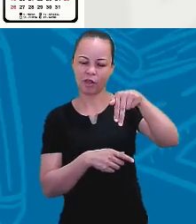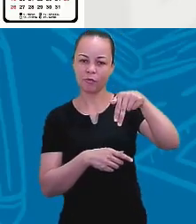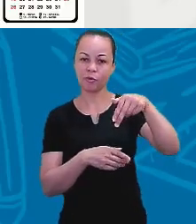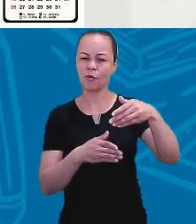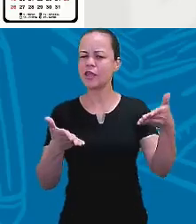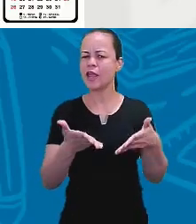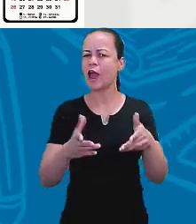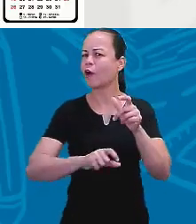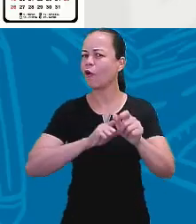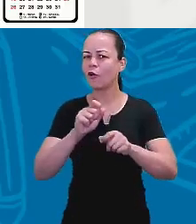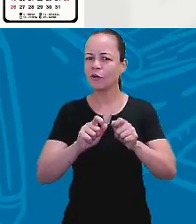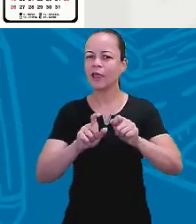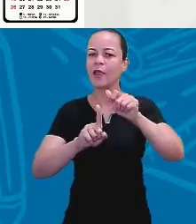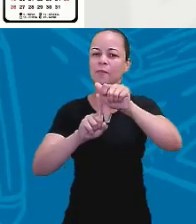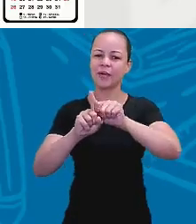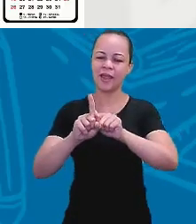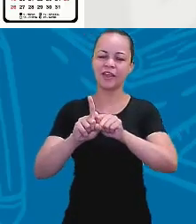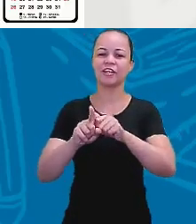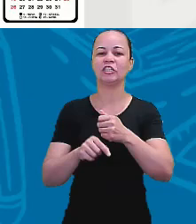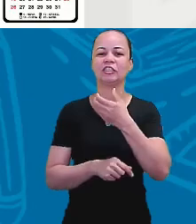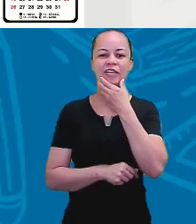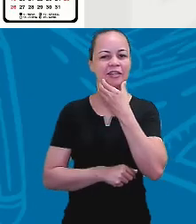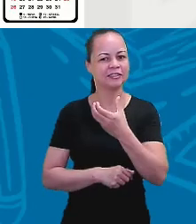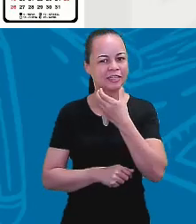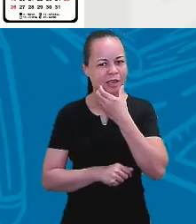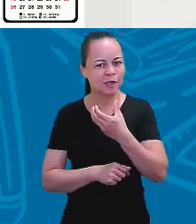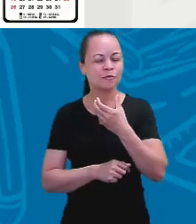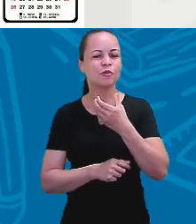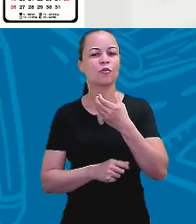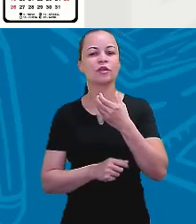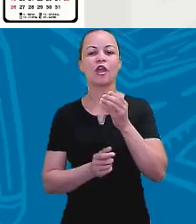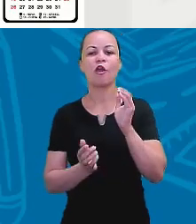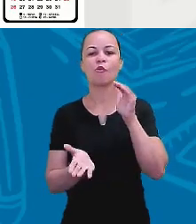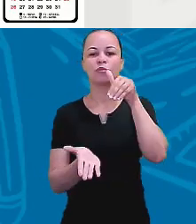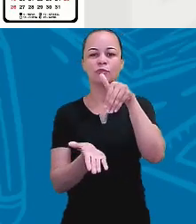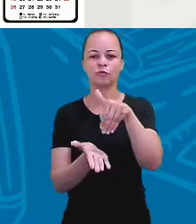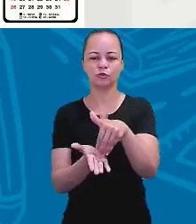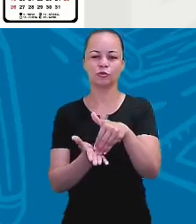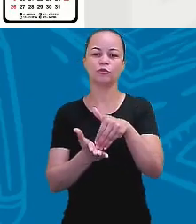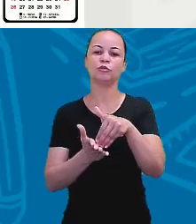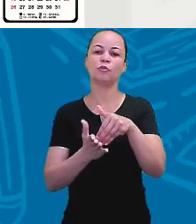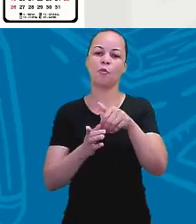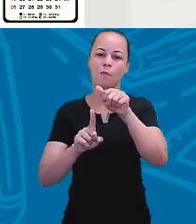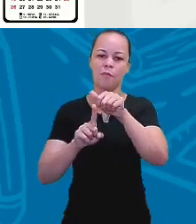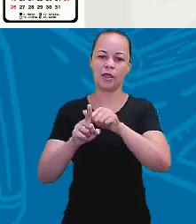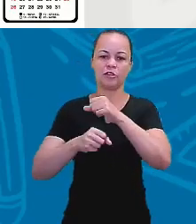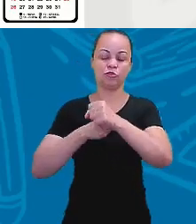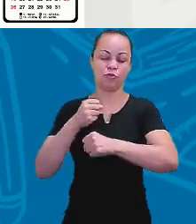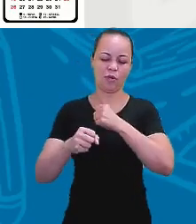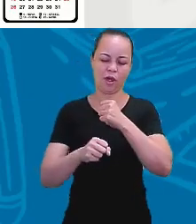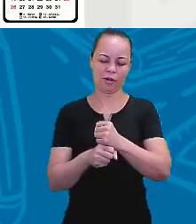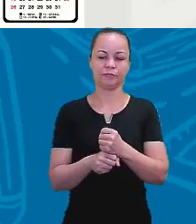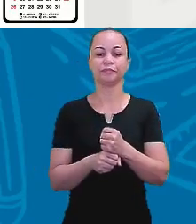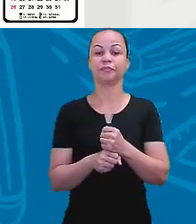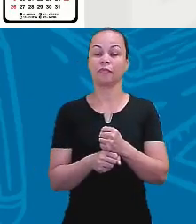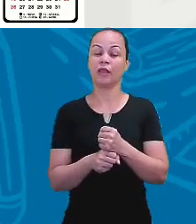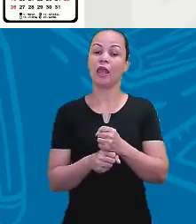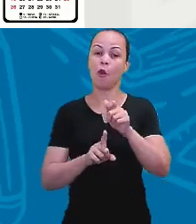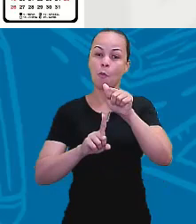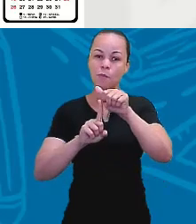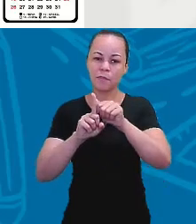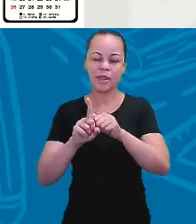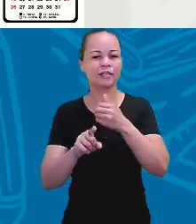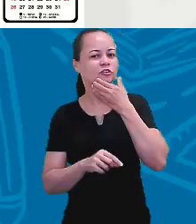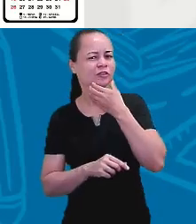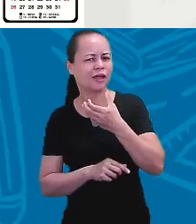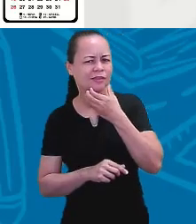estamos em dezembro, no último mês do ano, o mês do Natal, o mês de confraternizar, o mês